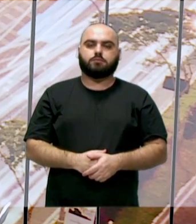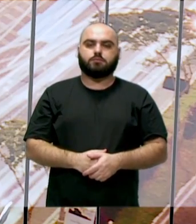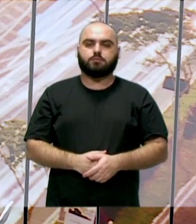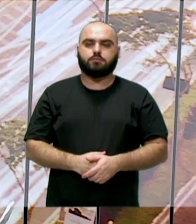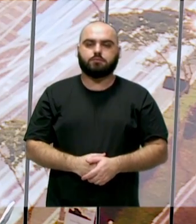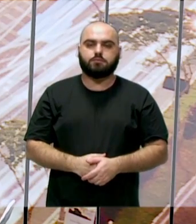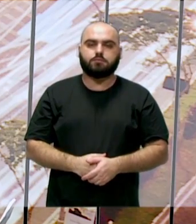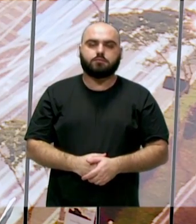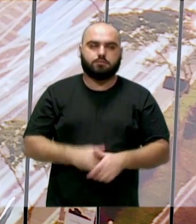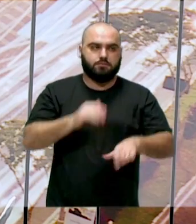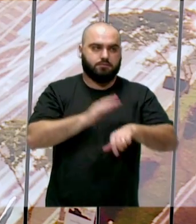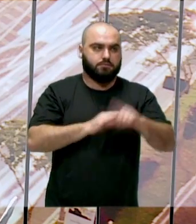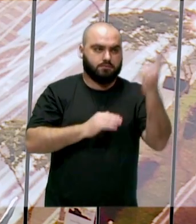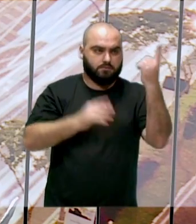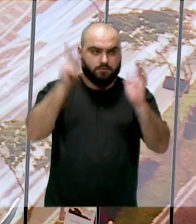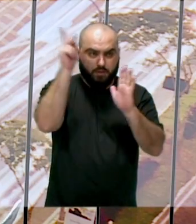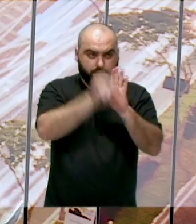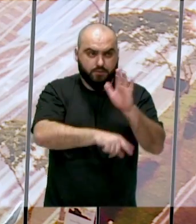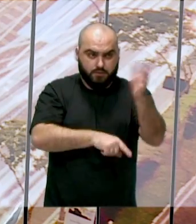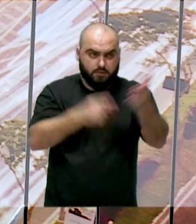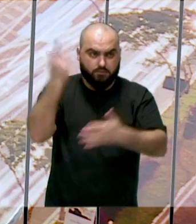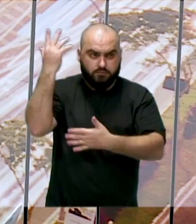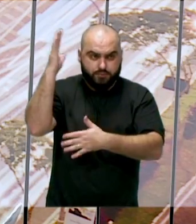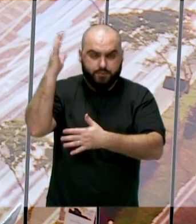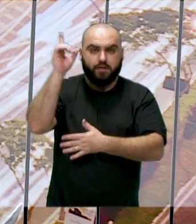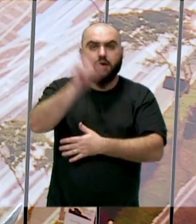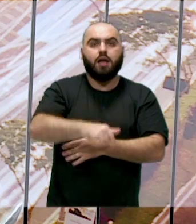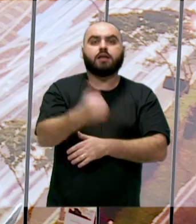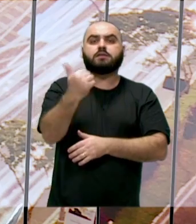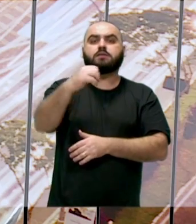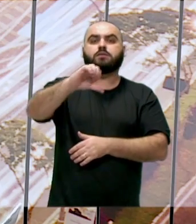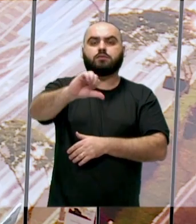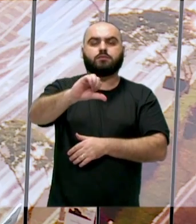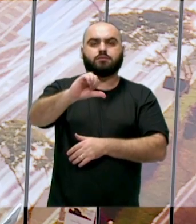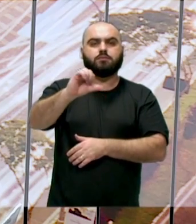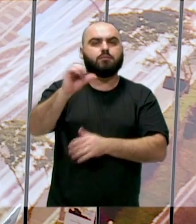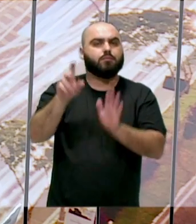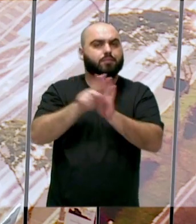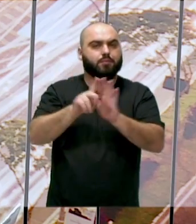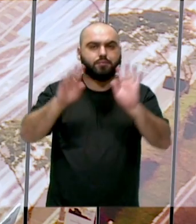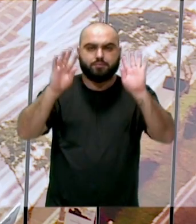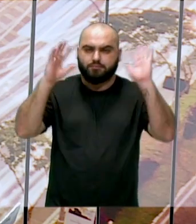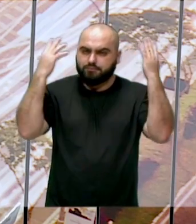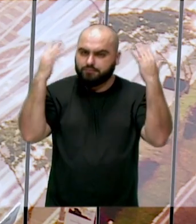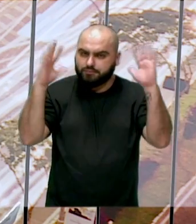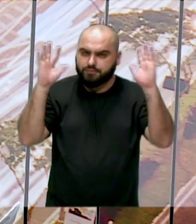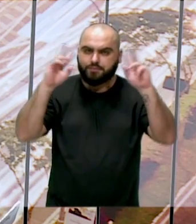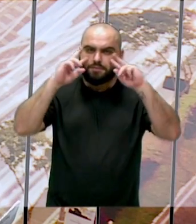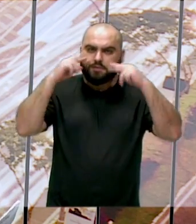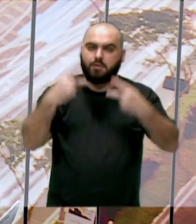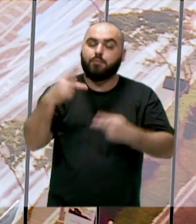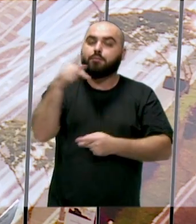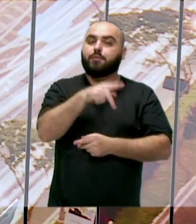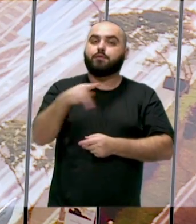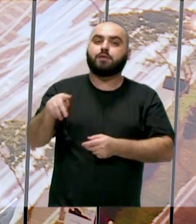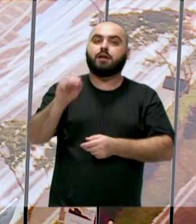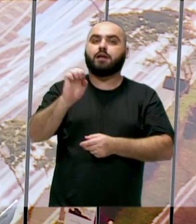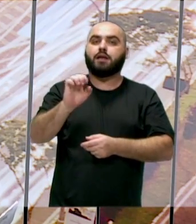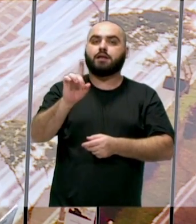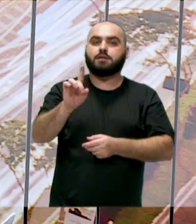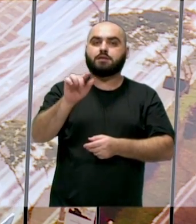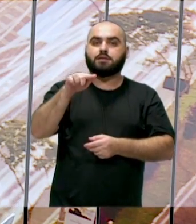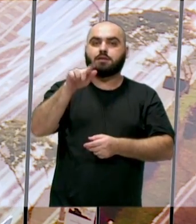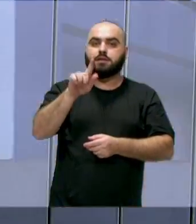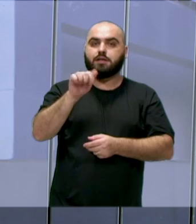senhor propôs é a número 19 de 2021, de congratulações e reconhecimento ao professor Edgar da